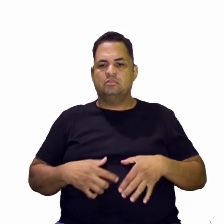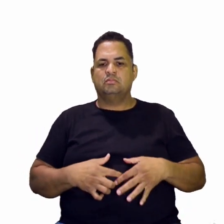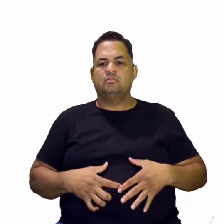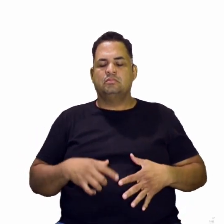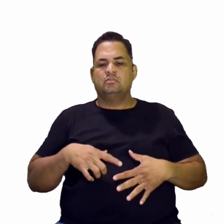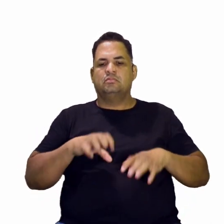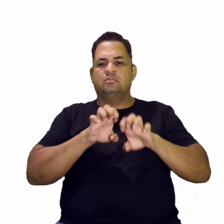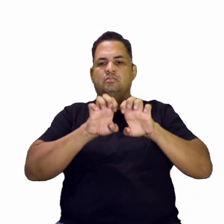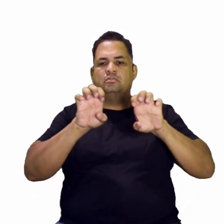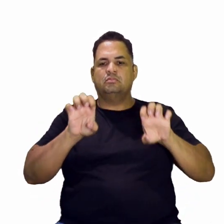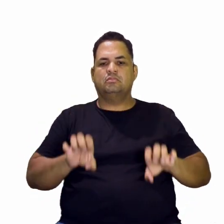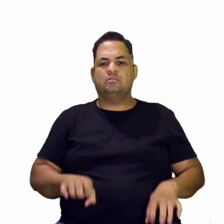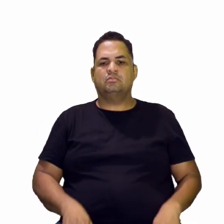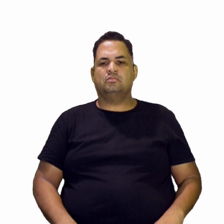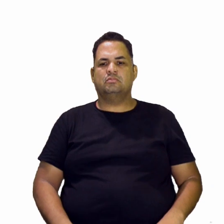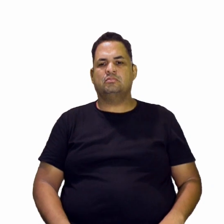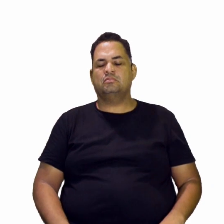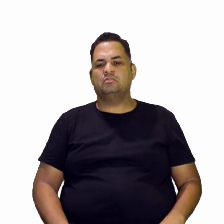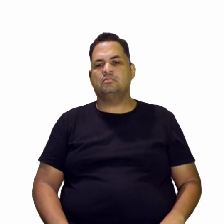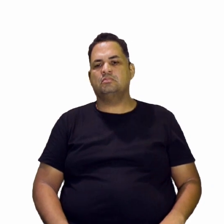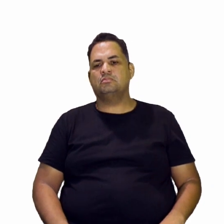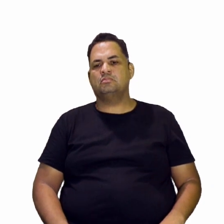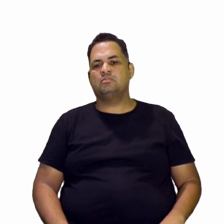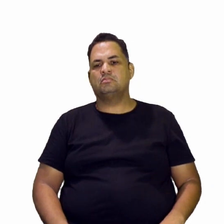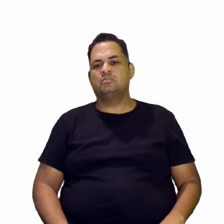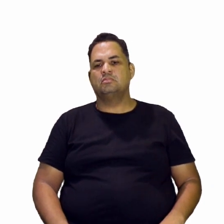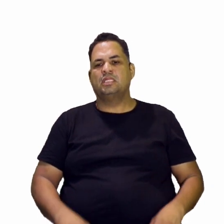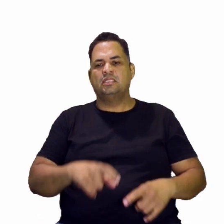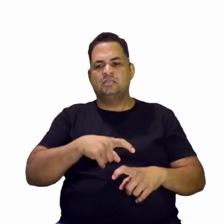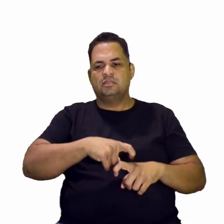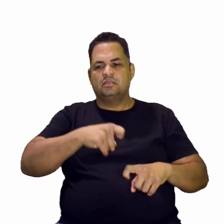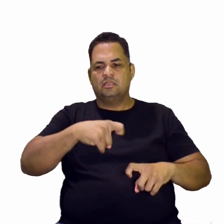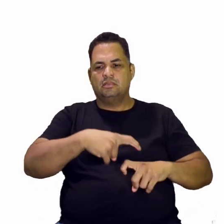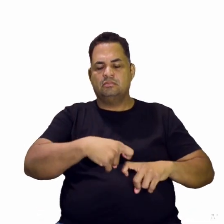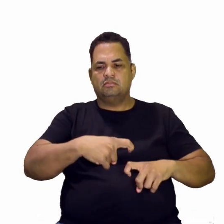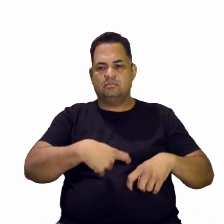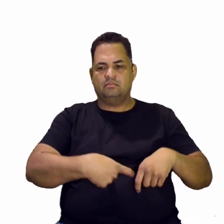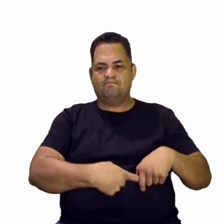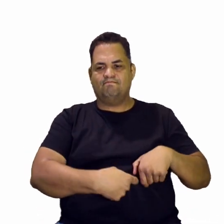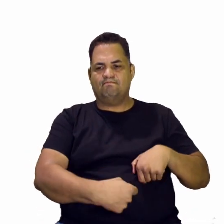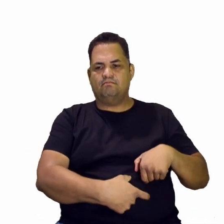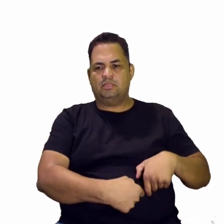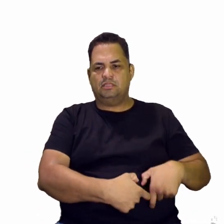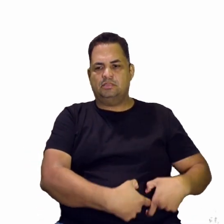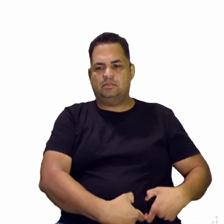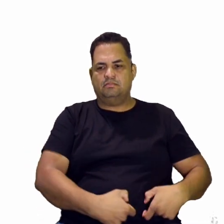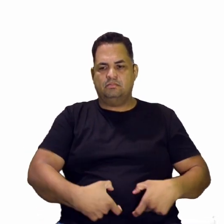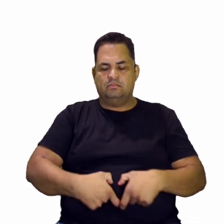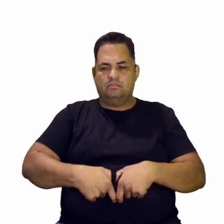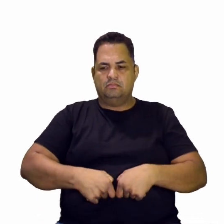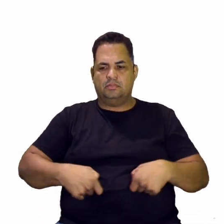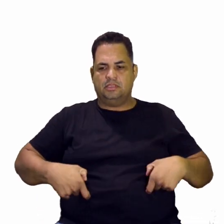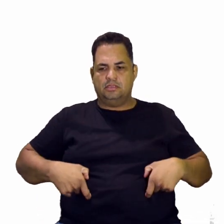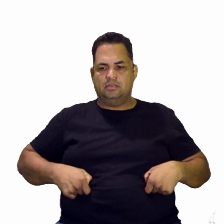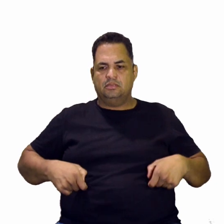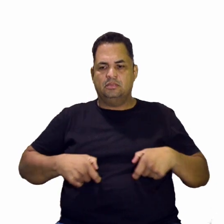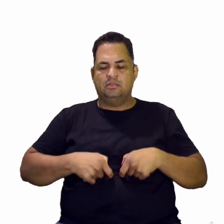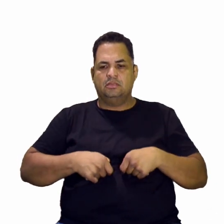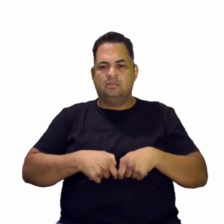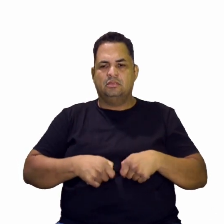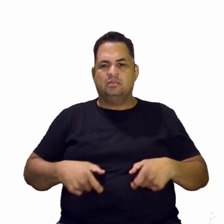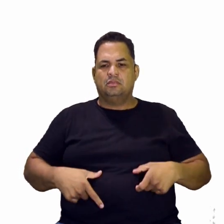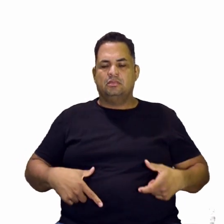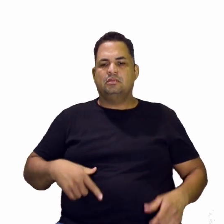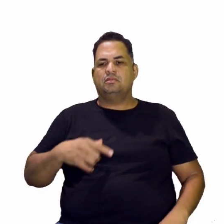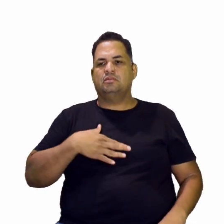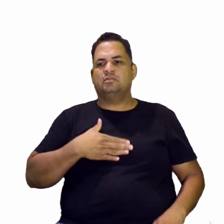essa estrutura aqui, ó, que são como se fossem ganchos, que elas se prendem na parede do intestino, tá? E aí